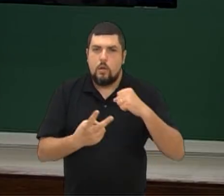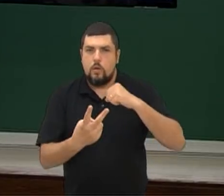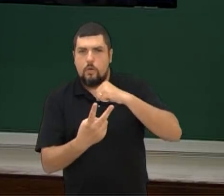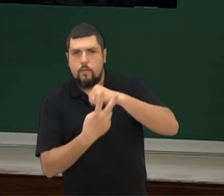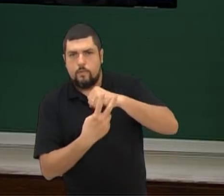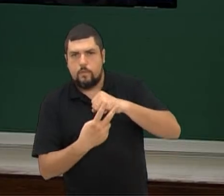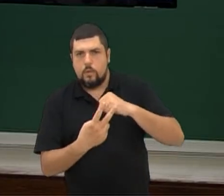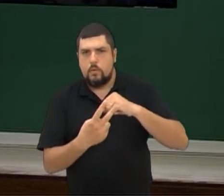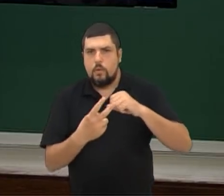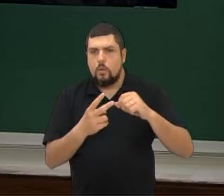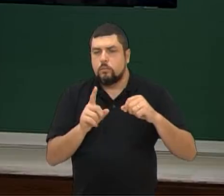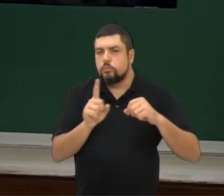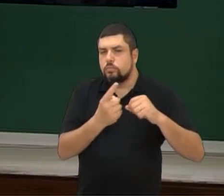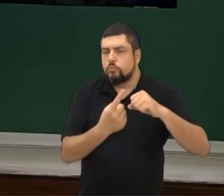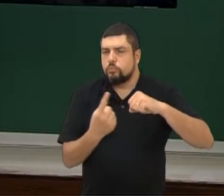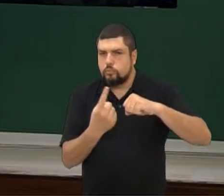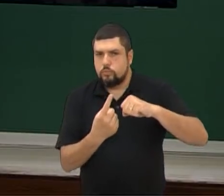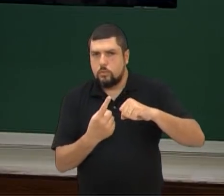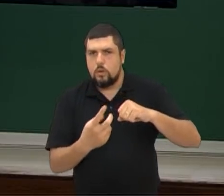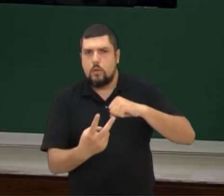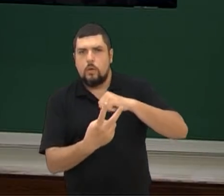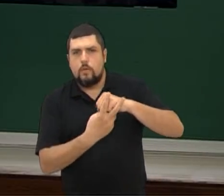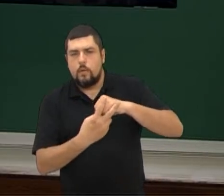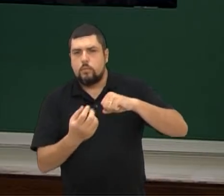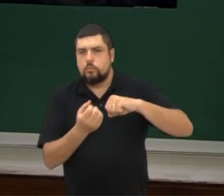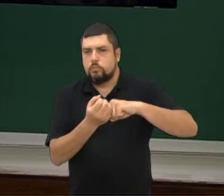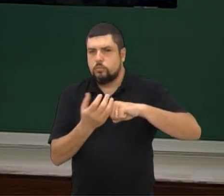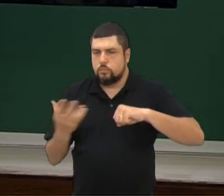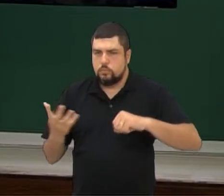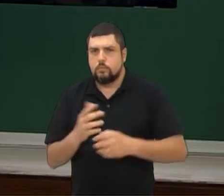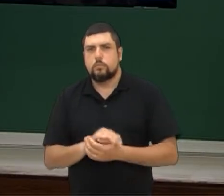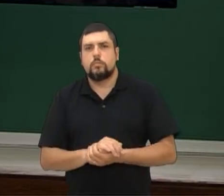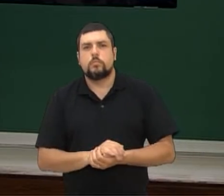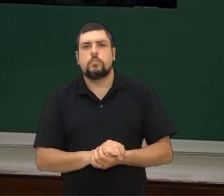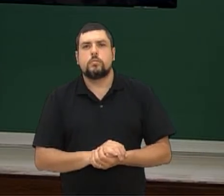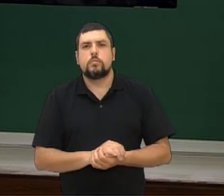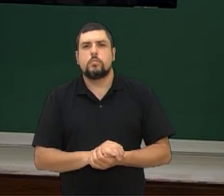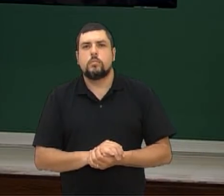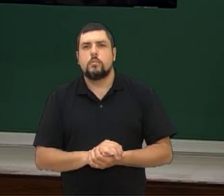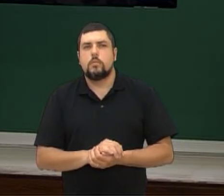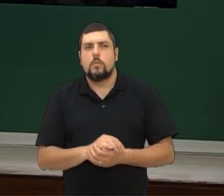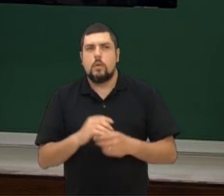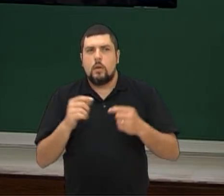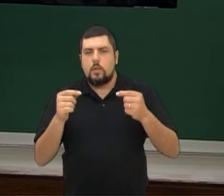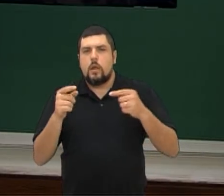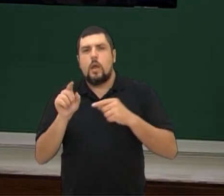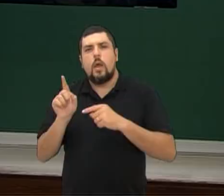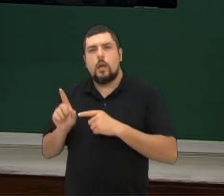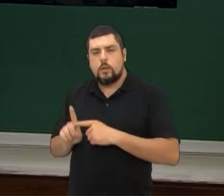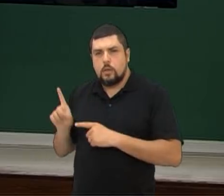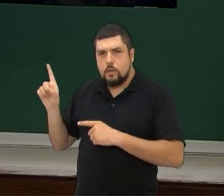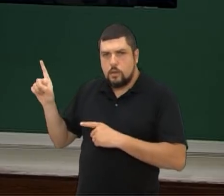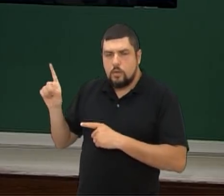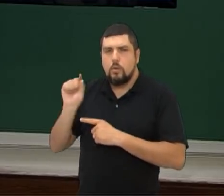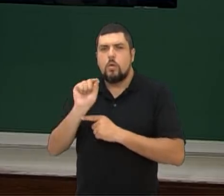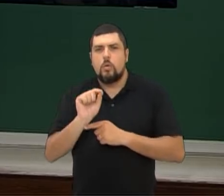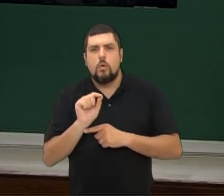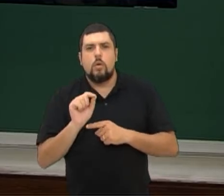está o verbo. Neste caso, ele está no plural. Neste caso, ele está no singular. Eu quero de vocês